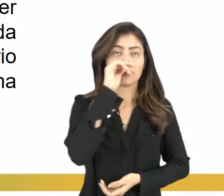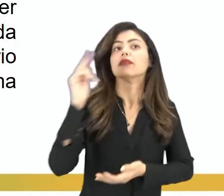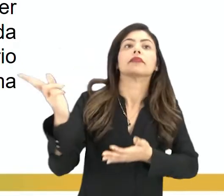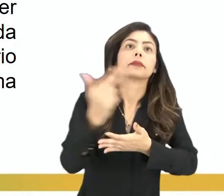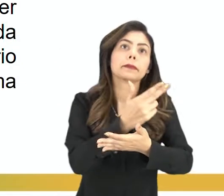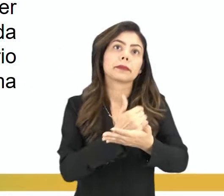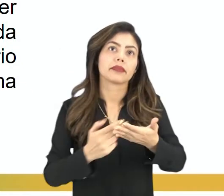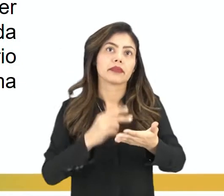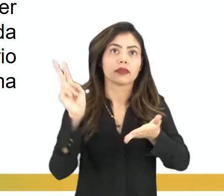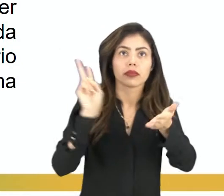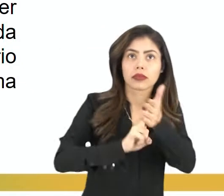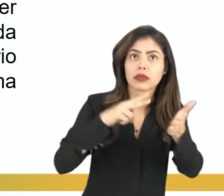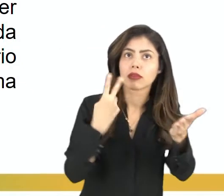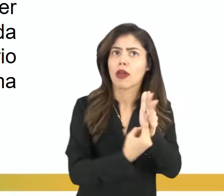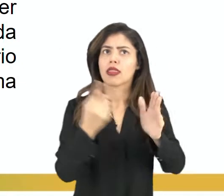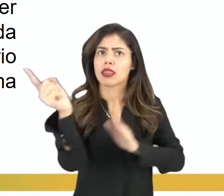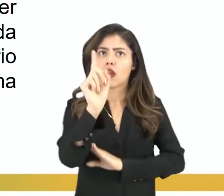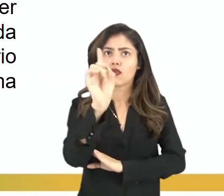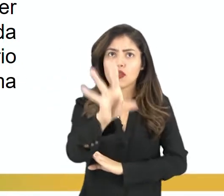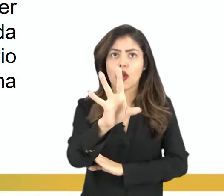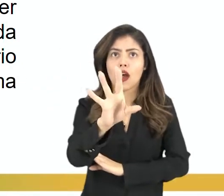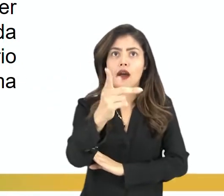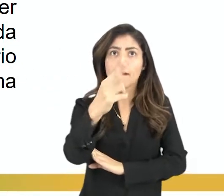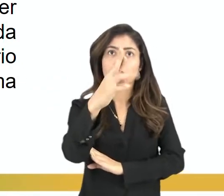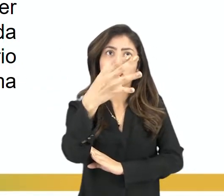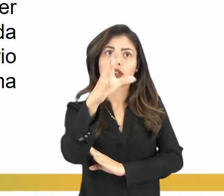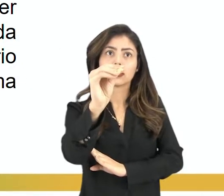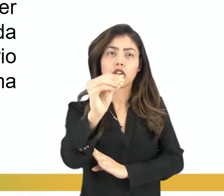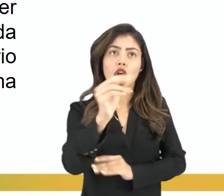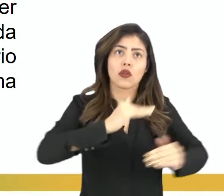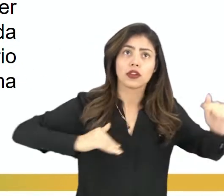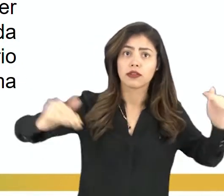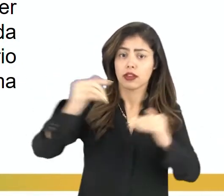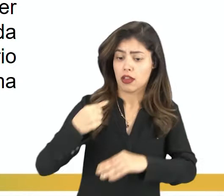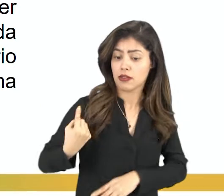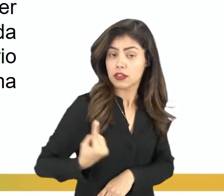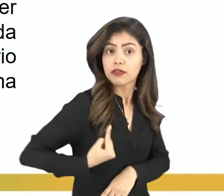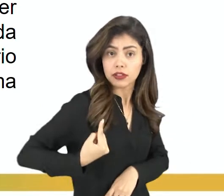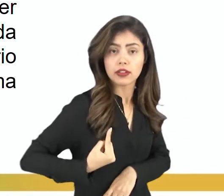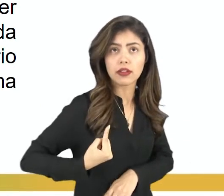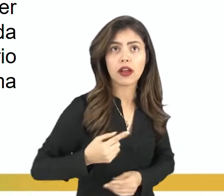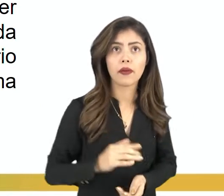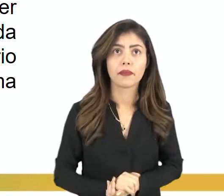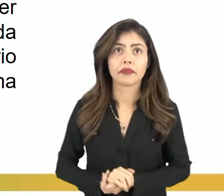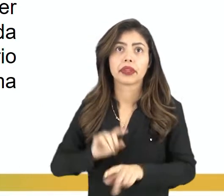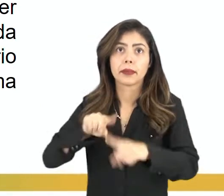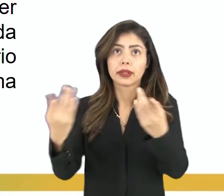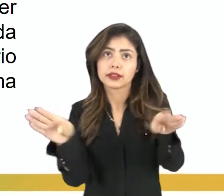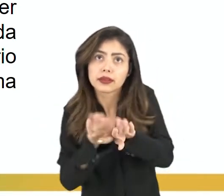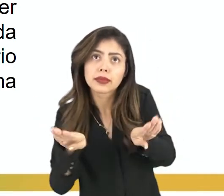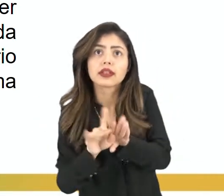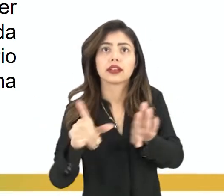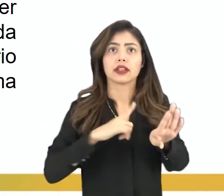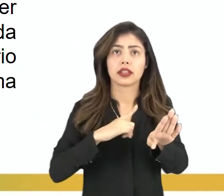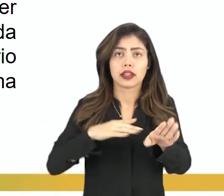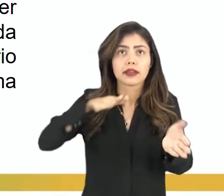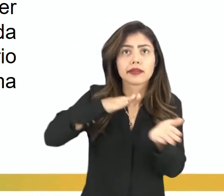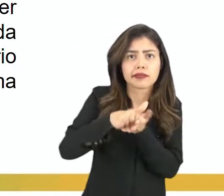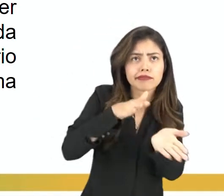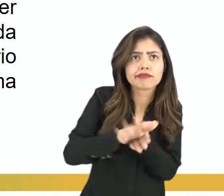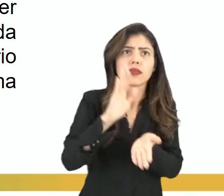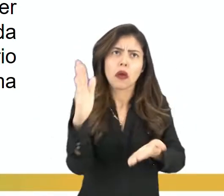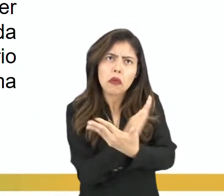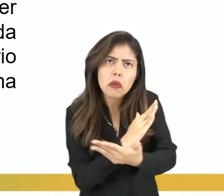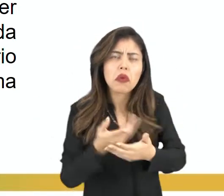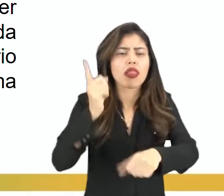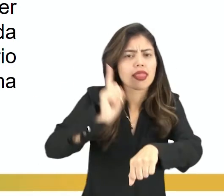arte, traduzimos não apenas uma porção de nossa subjetividade individual, mas também